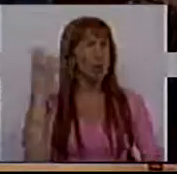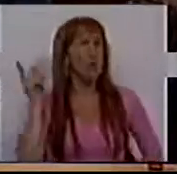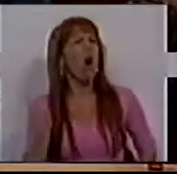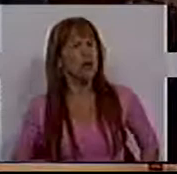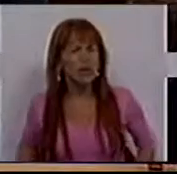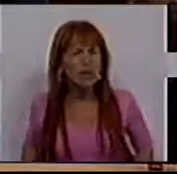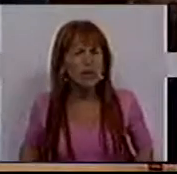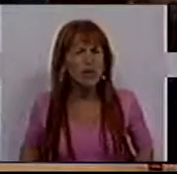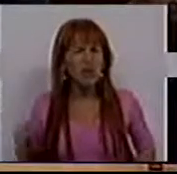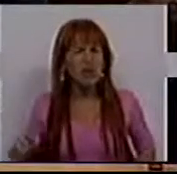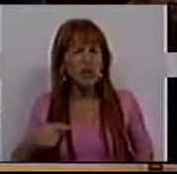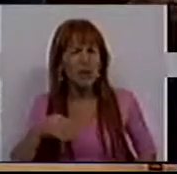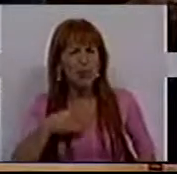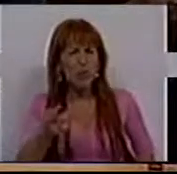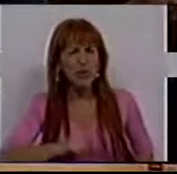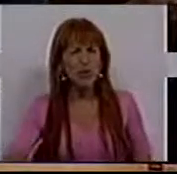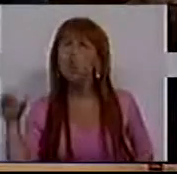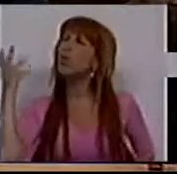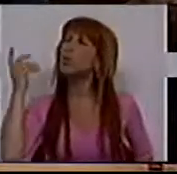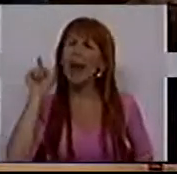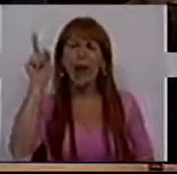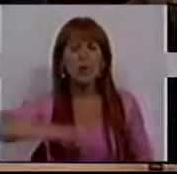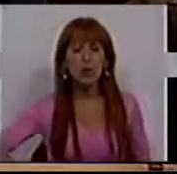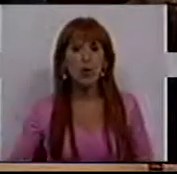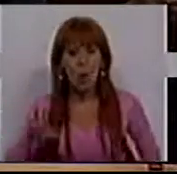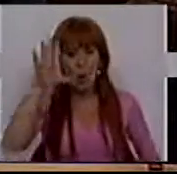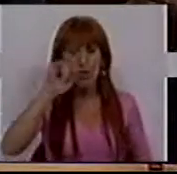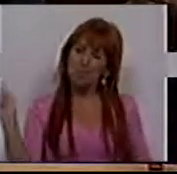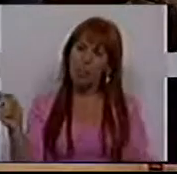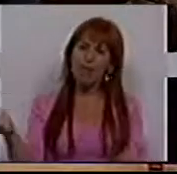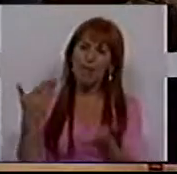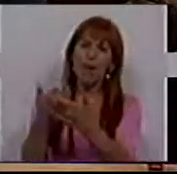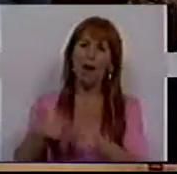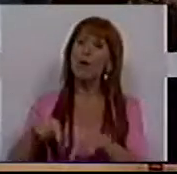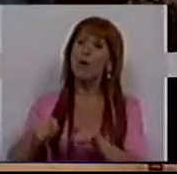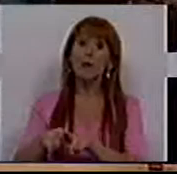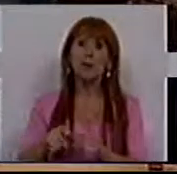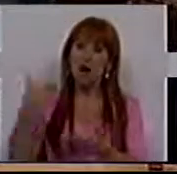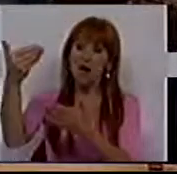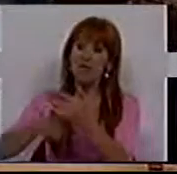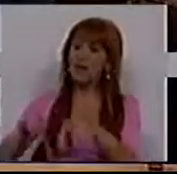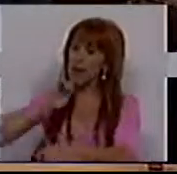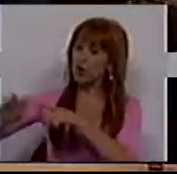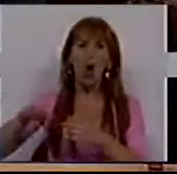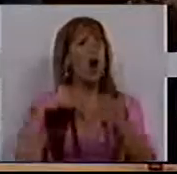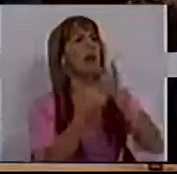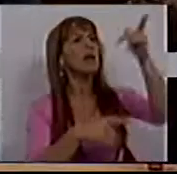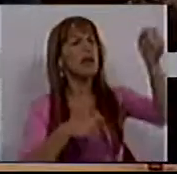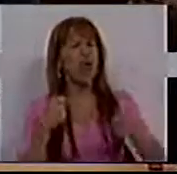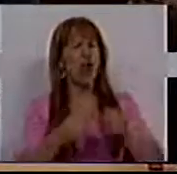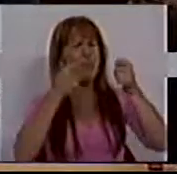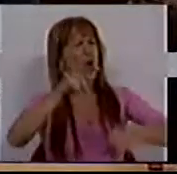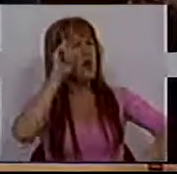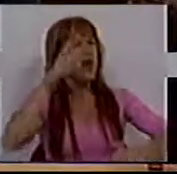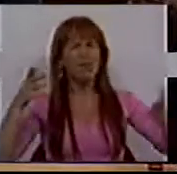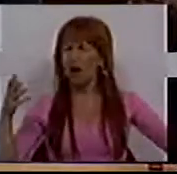é esta? E isto é que é preocupante. Que cultura é esta que o Estado está a promover, que vai da fatura da sorte até às apostas